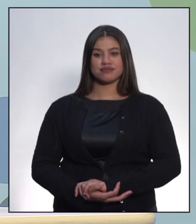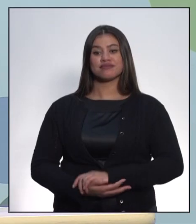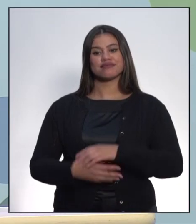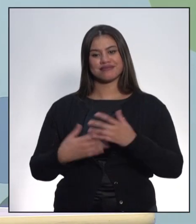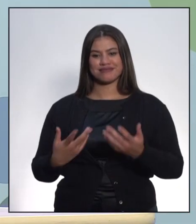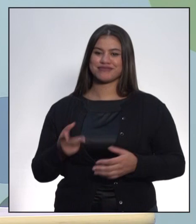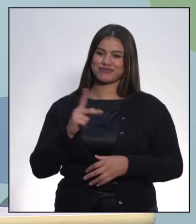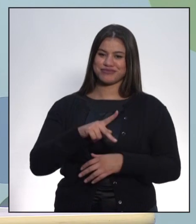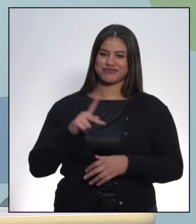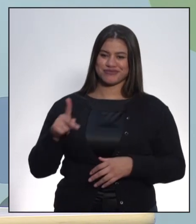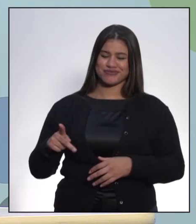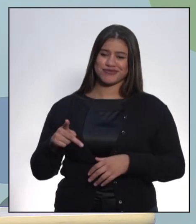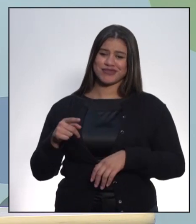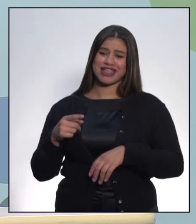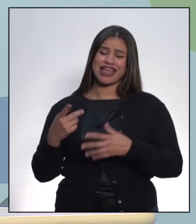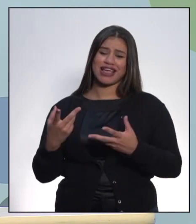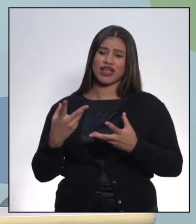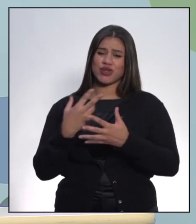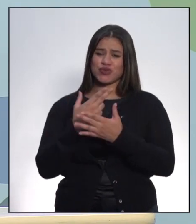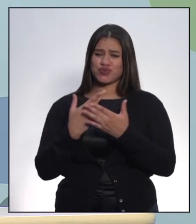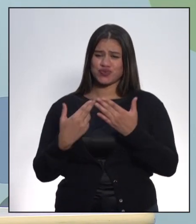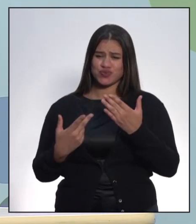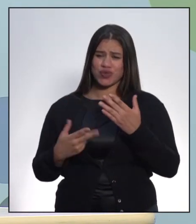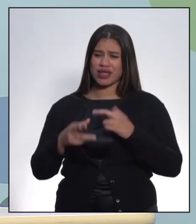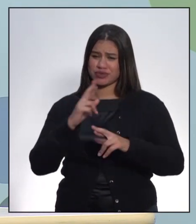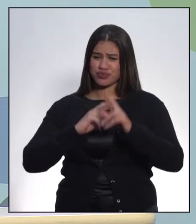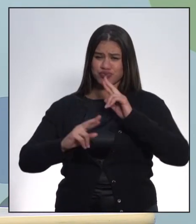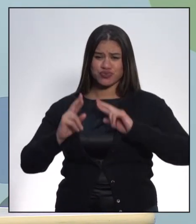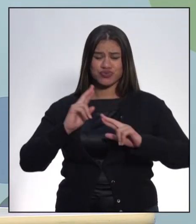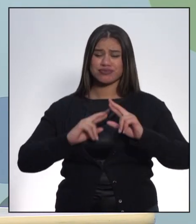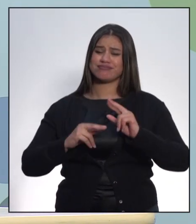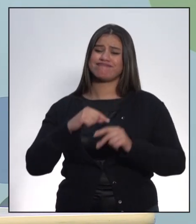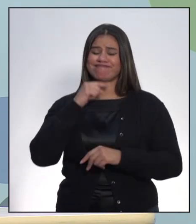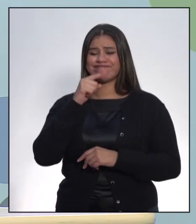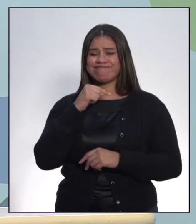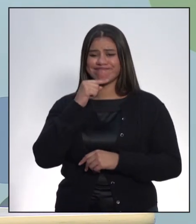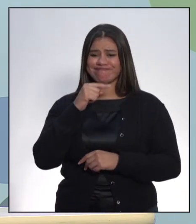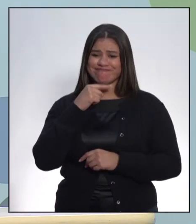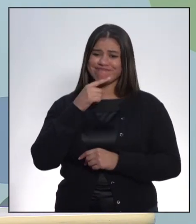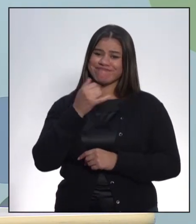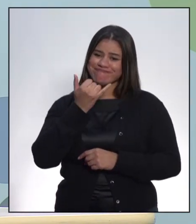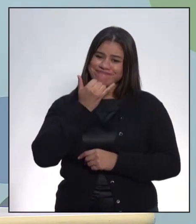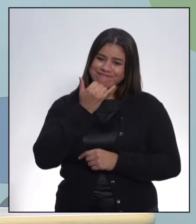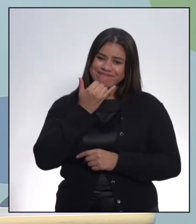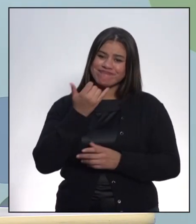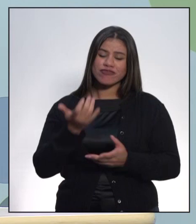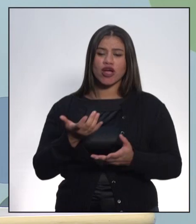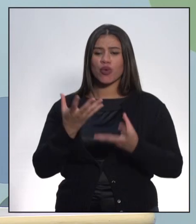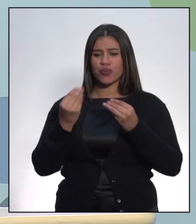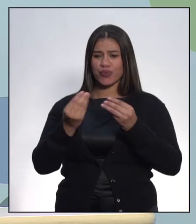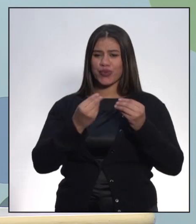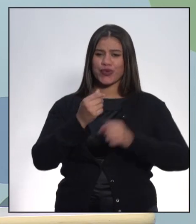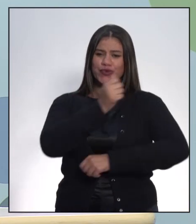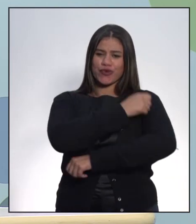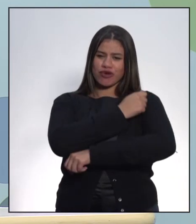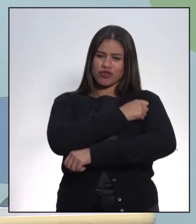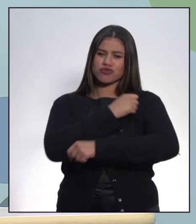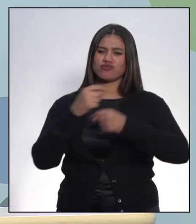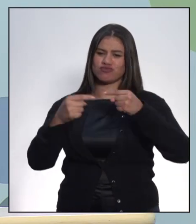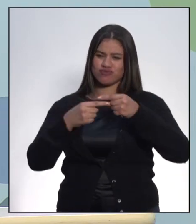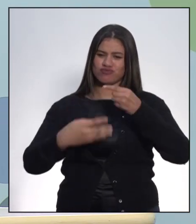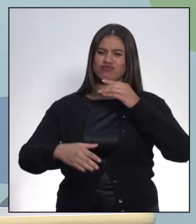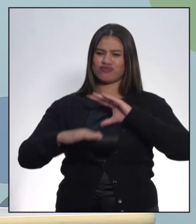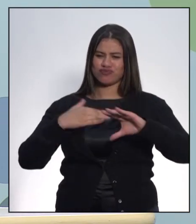Então, professor Mauro, pena que não dá para ler todas as respostas do chat, né? Os alunos estão aqui, sabe, participando